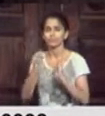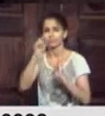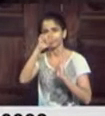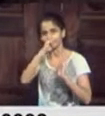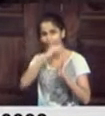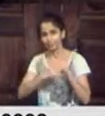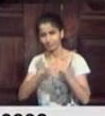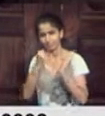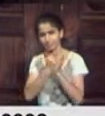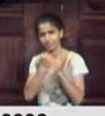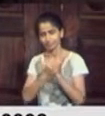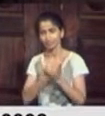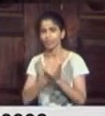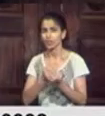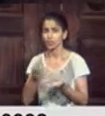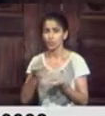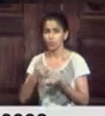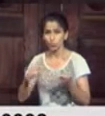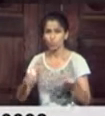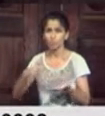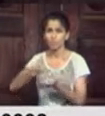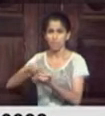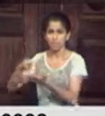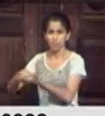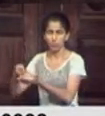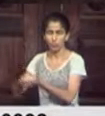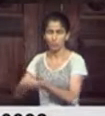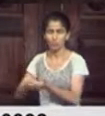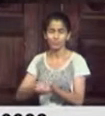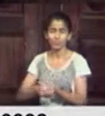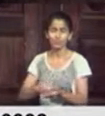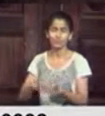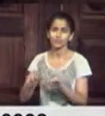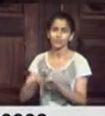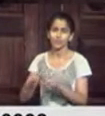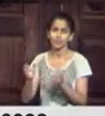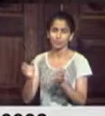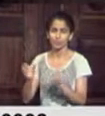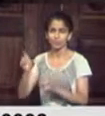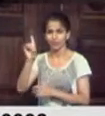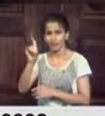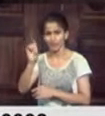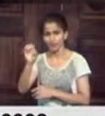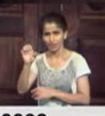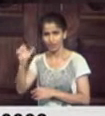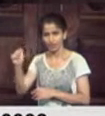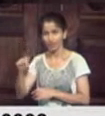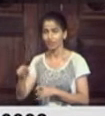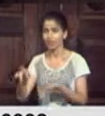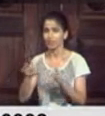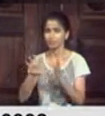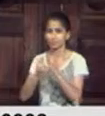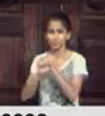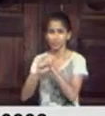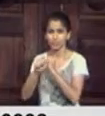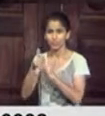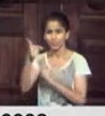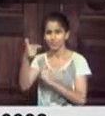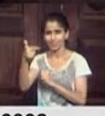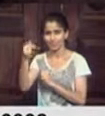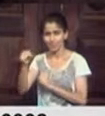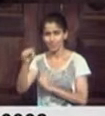executivo, perdeu as condições de resolver, deputada Marta Rocha. Sem o aporte de recursos federais,